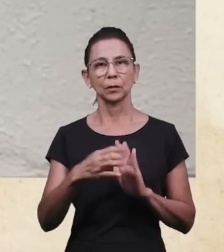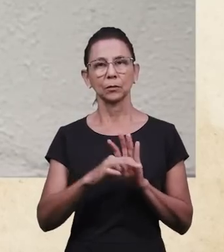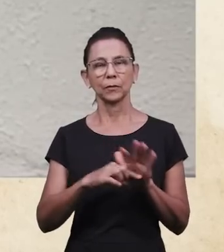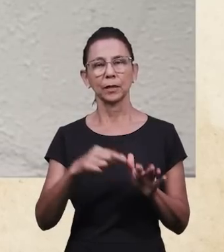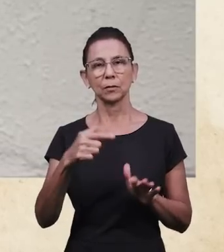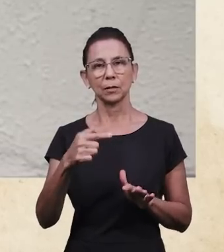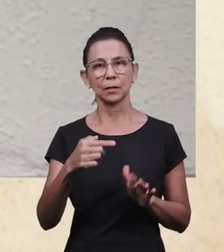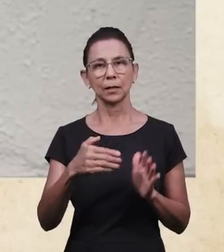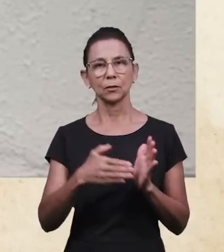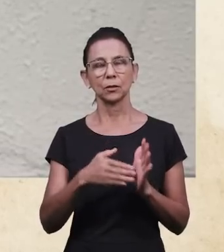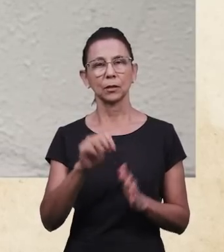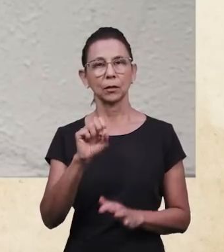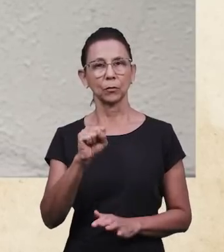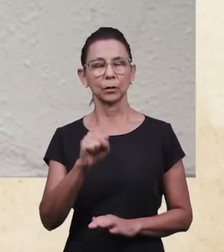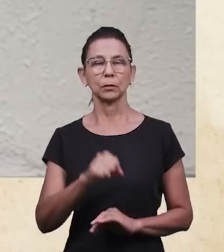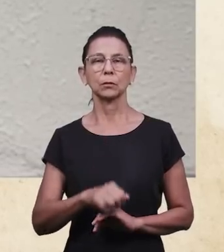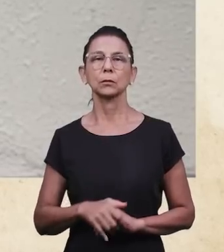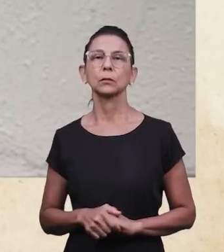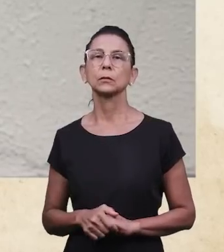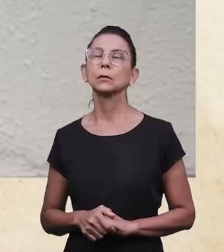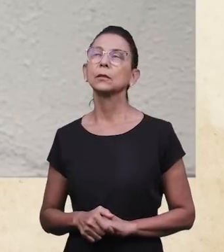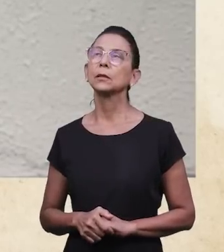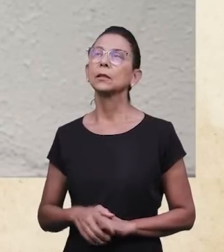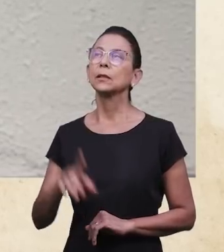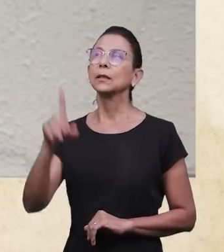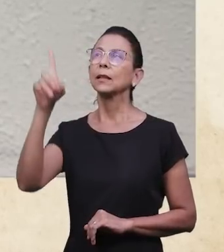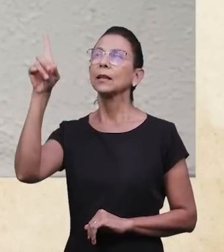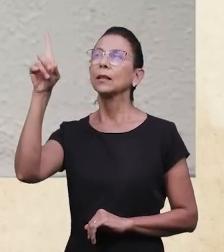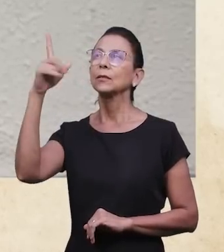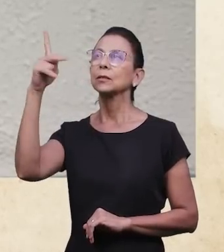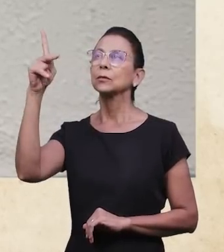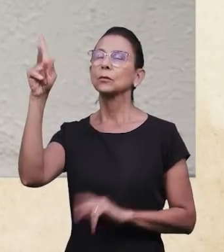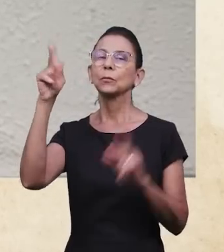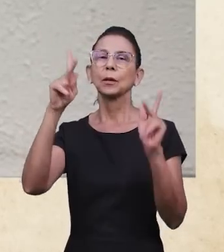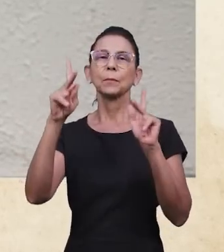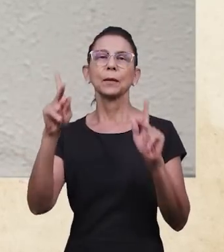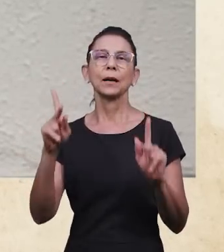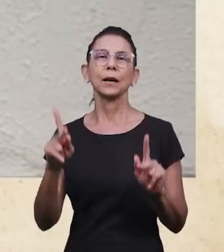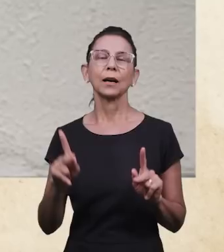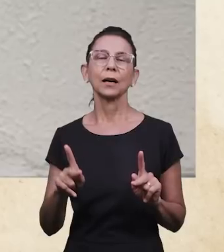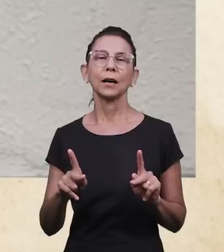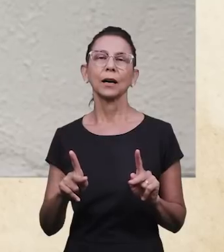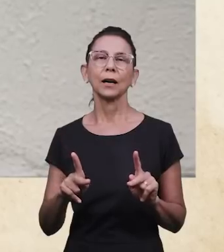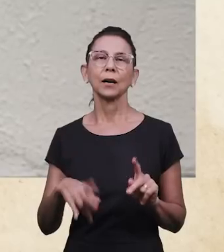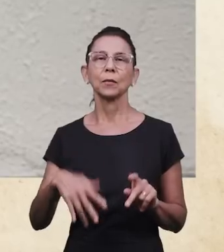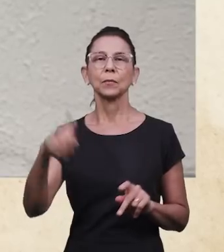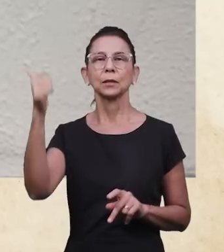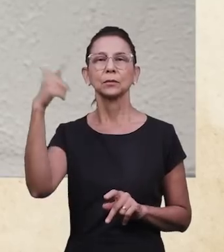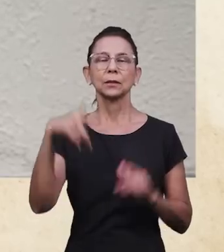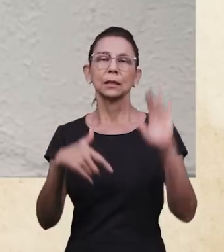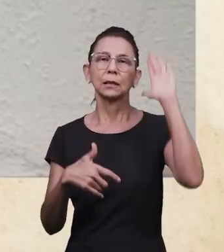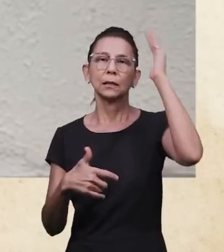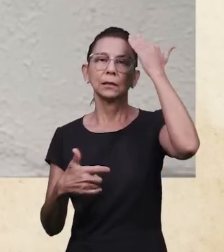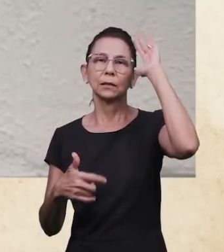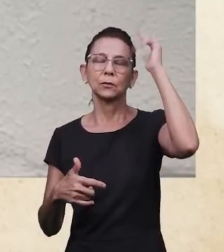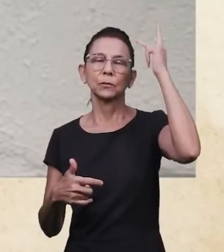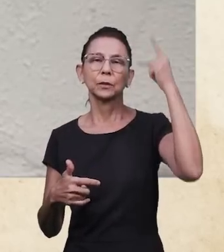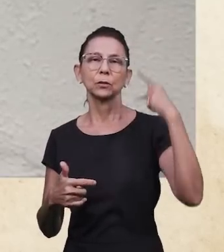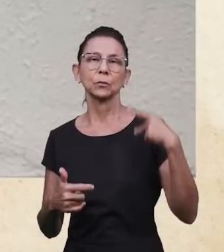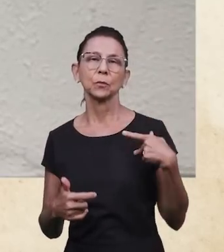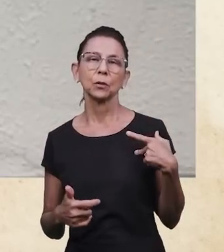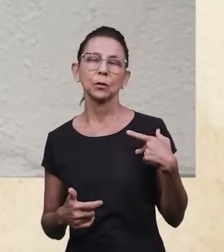todo entendimento, guardará os vossos corações e os vossos sentimentos em Cristo